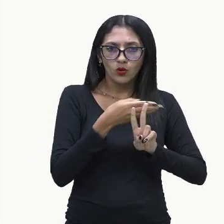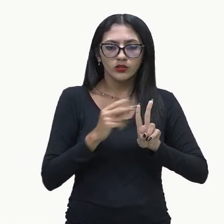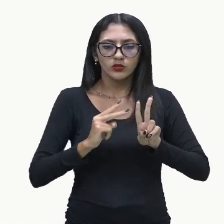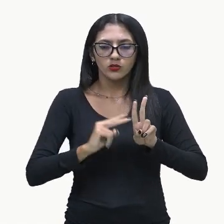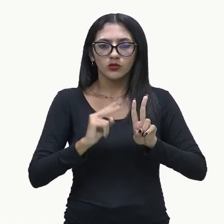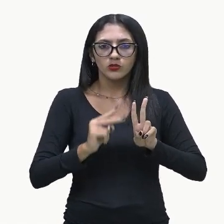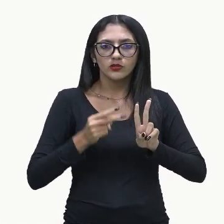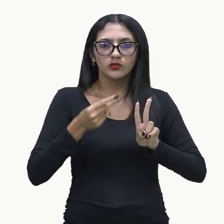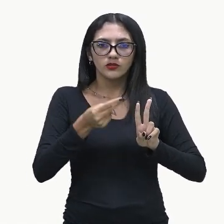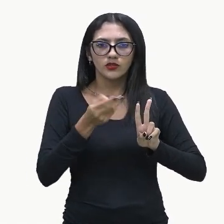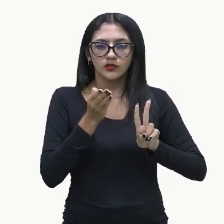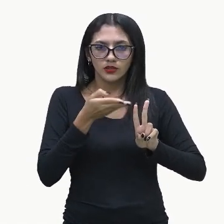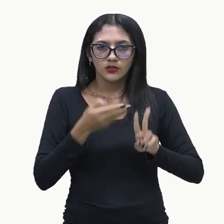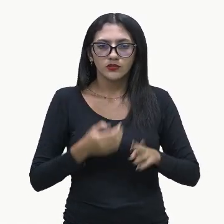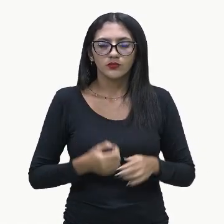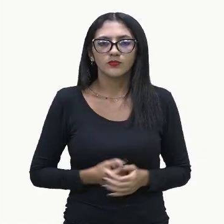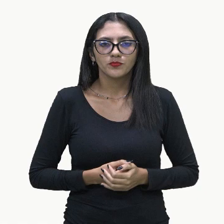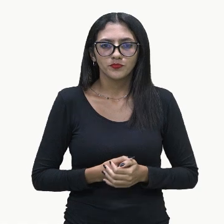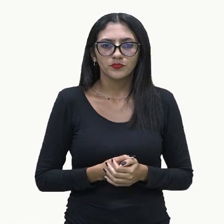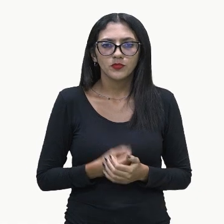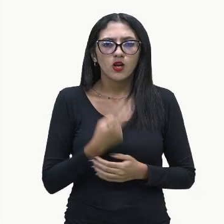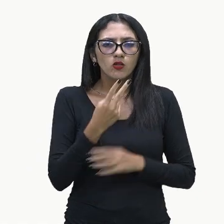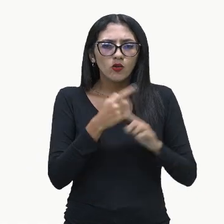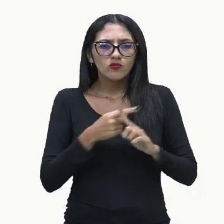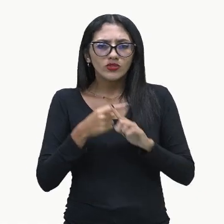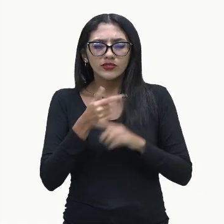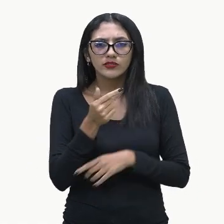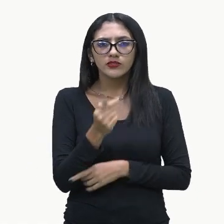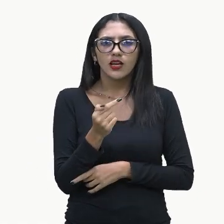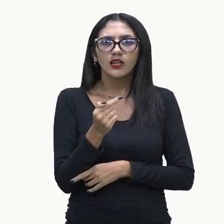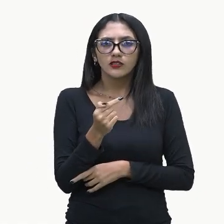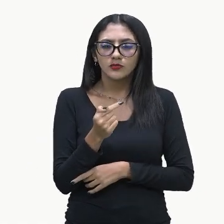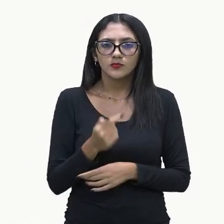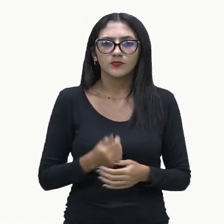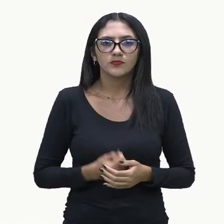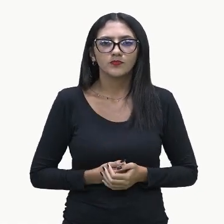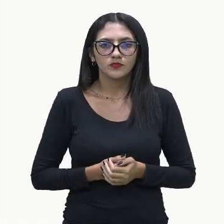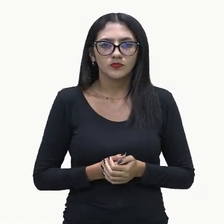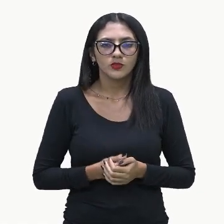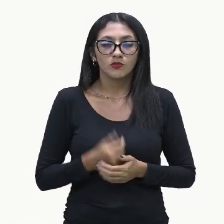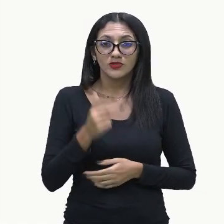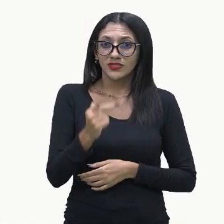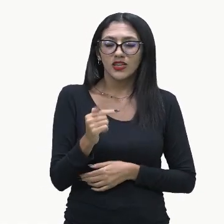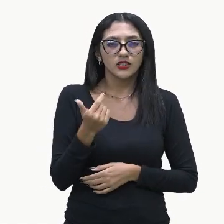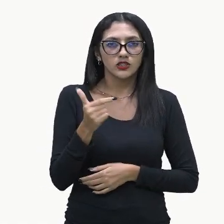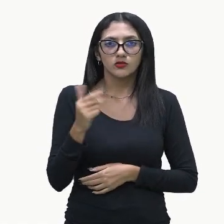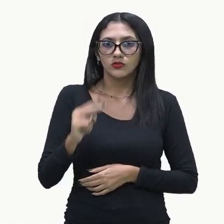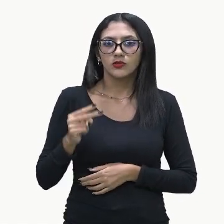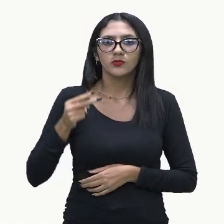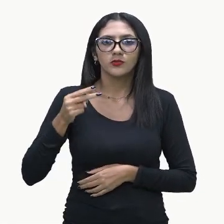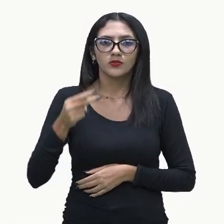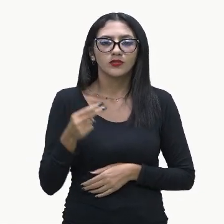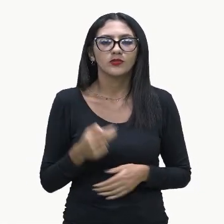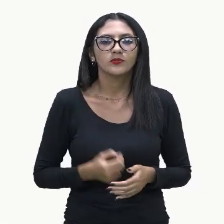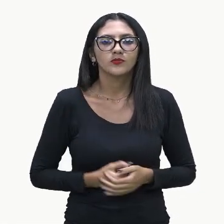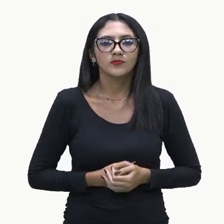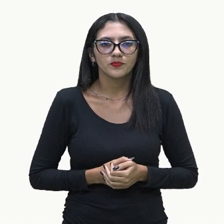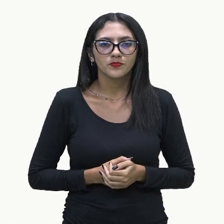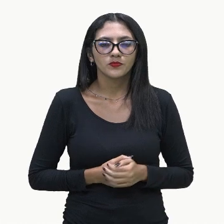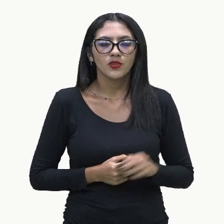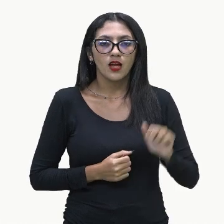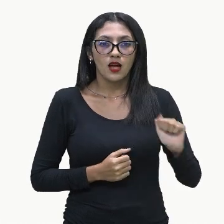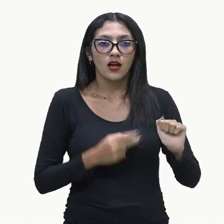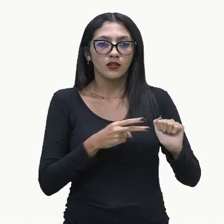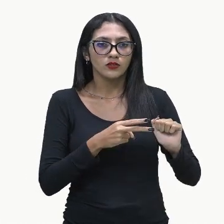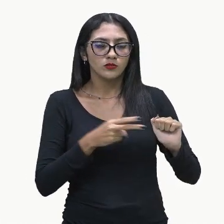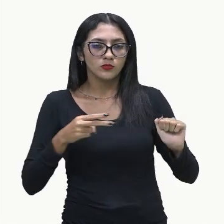E o 7 vai sair também? Não. Por quê? Porque o 7 não é ao quadrado. O 2 que era ao quadrado sai, mas